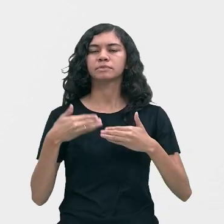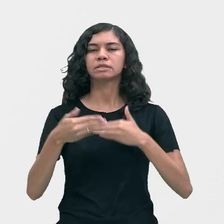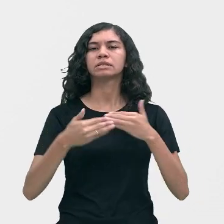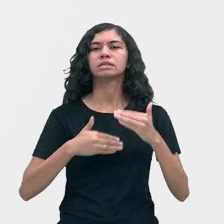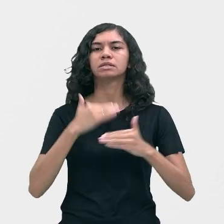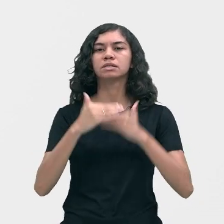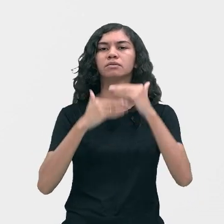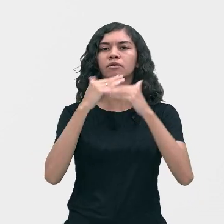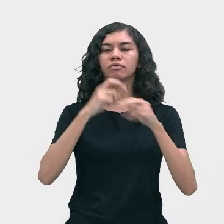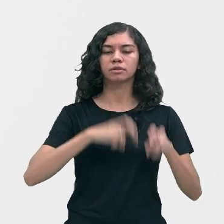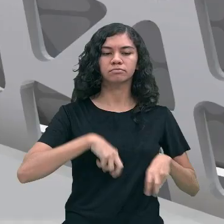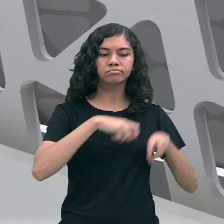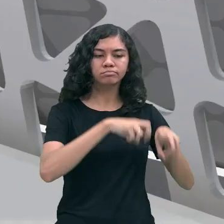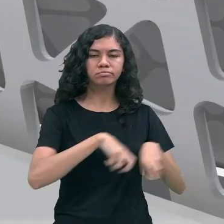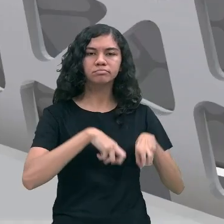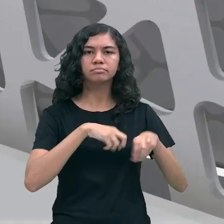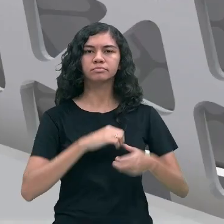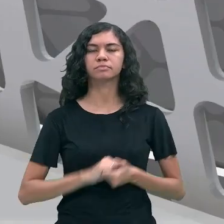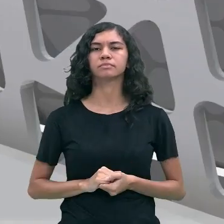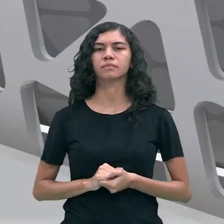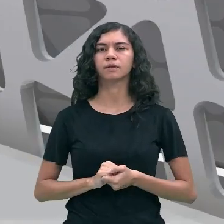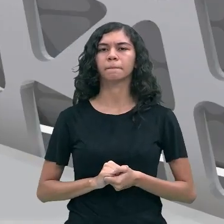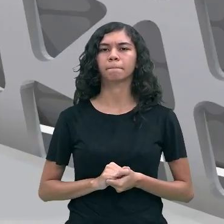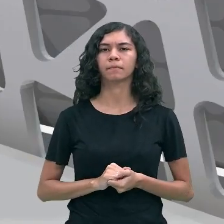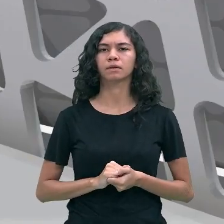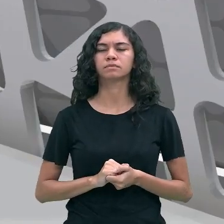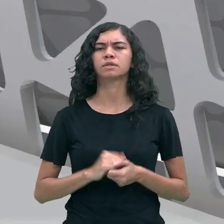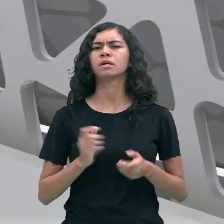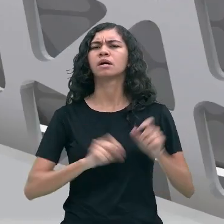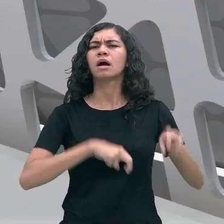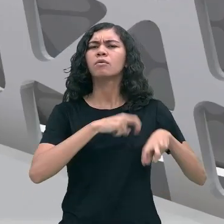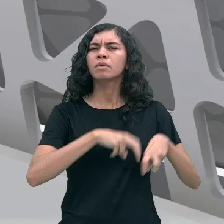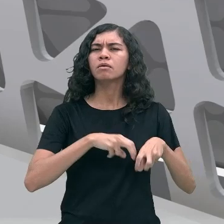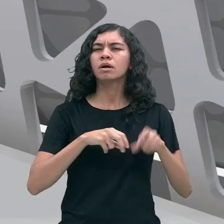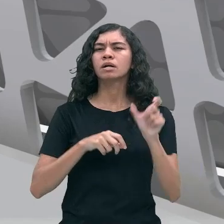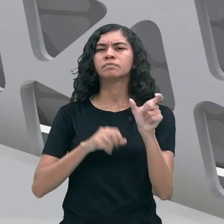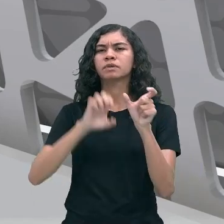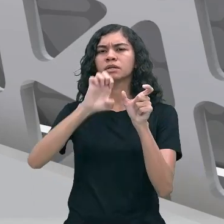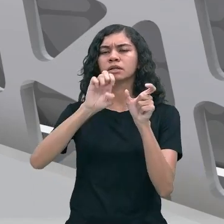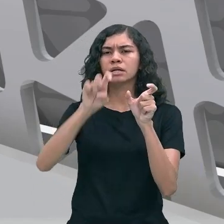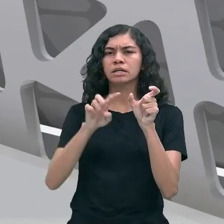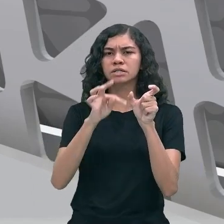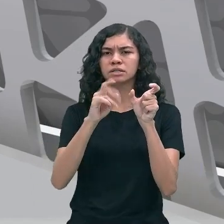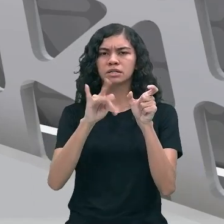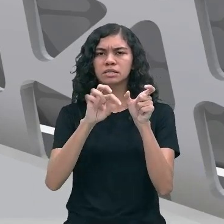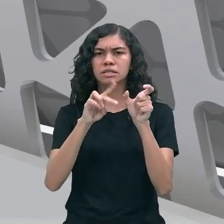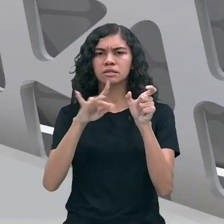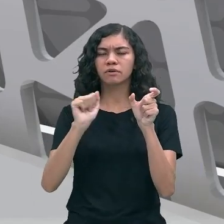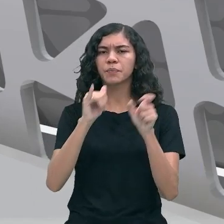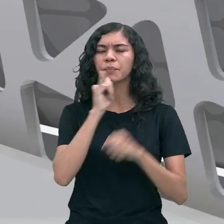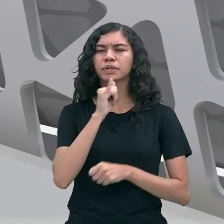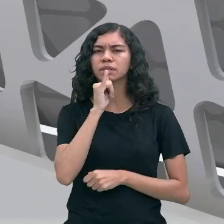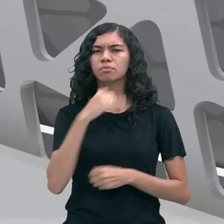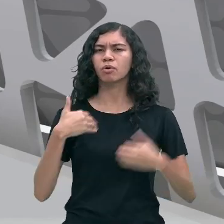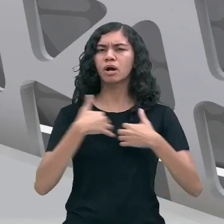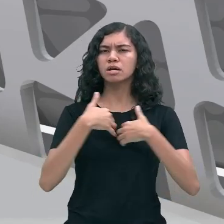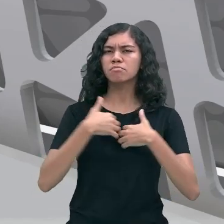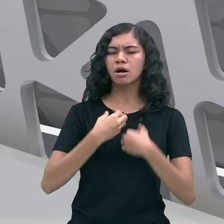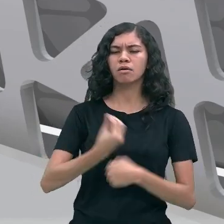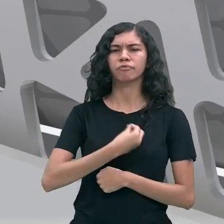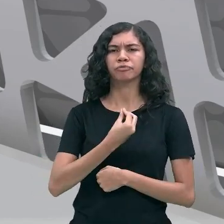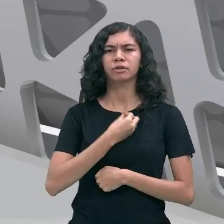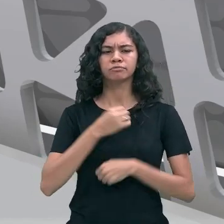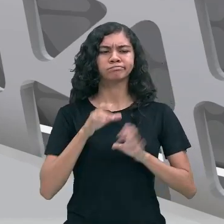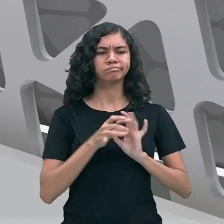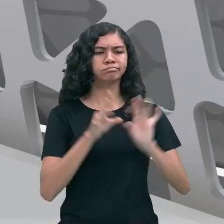agropecuária extensiva. O que é a agropecuária extensiva? É quando o gado é criado solto. Então, para o gado ser